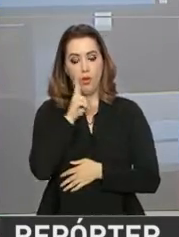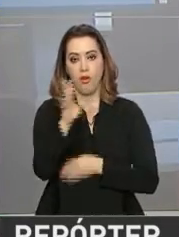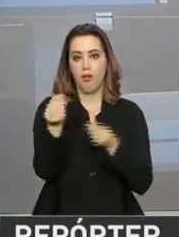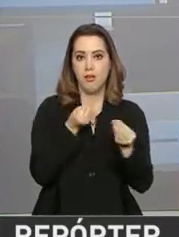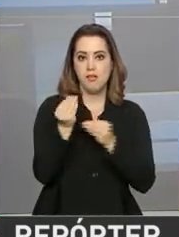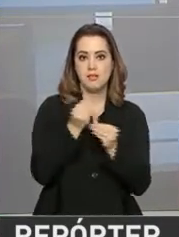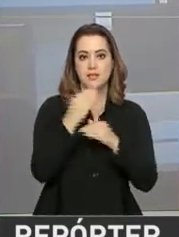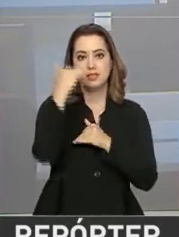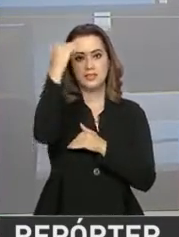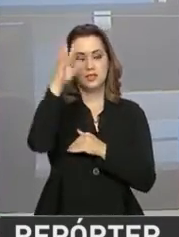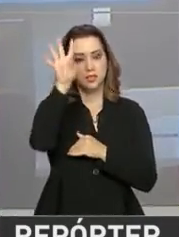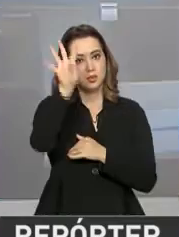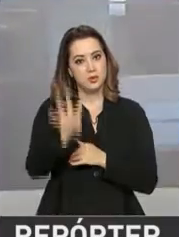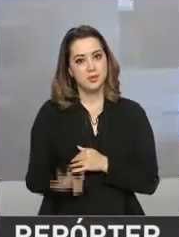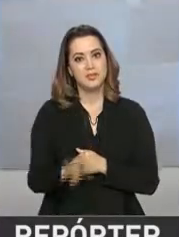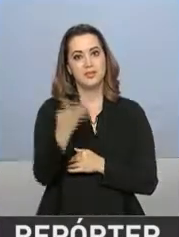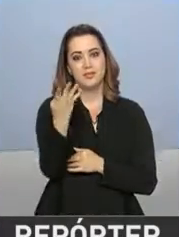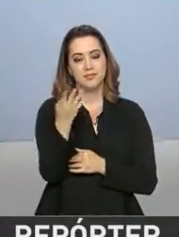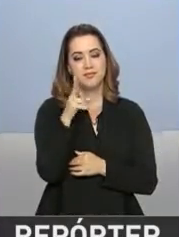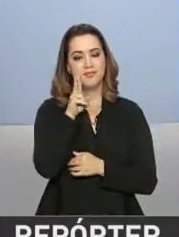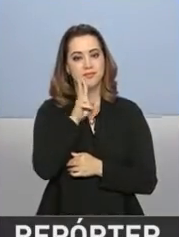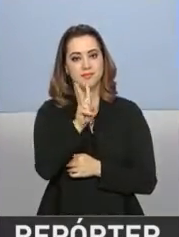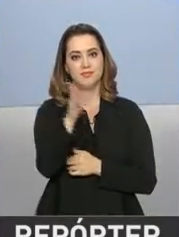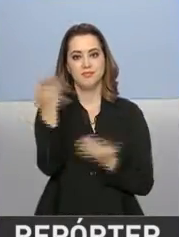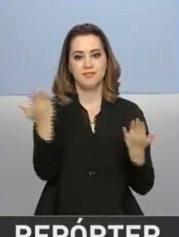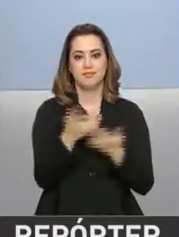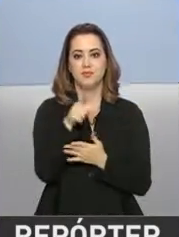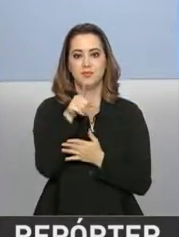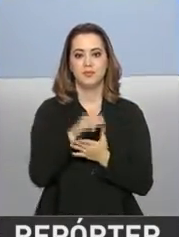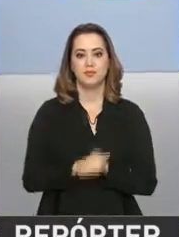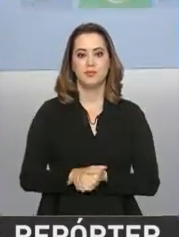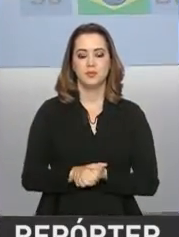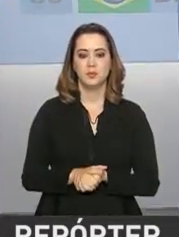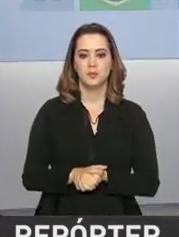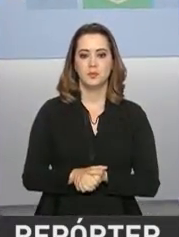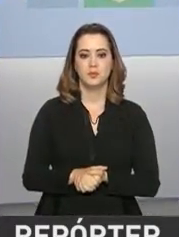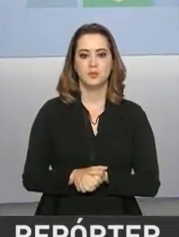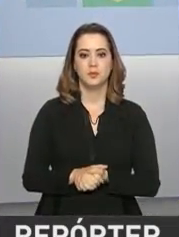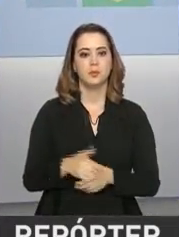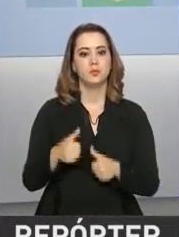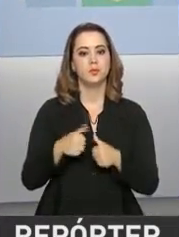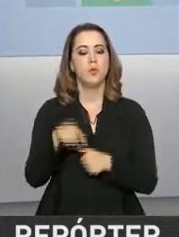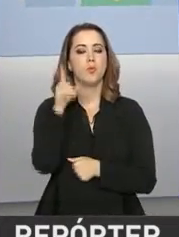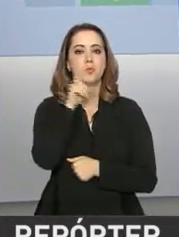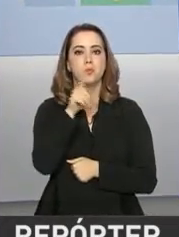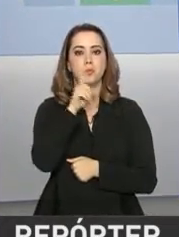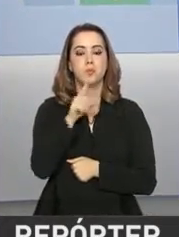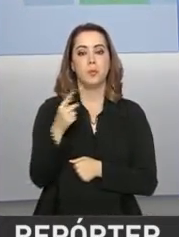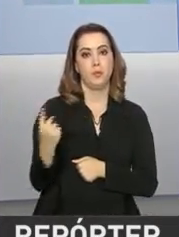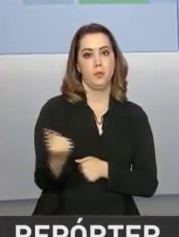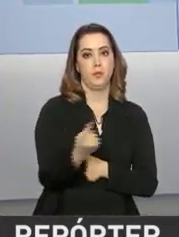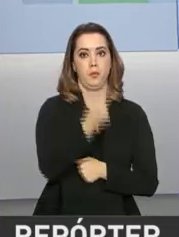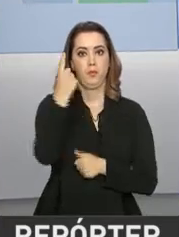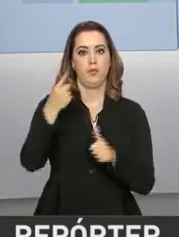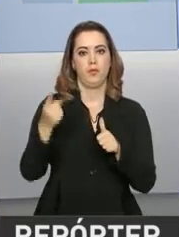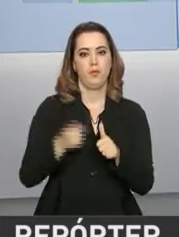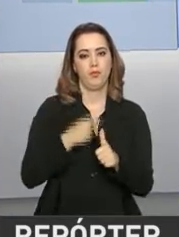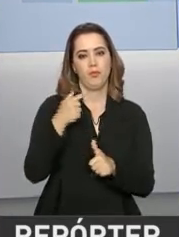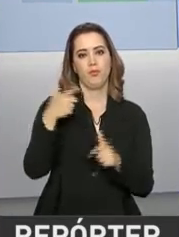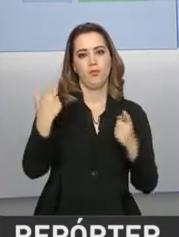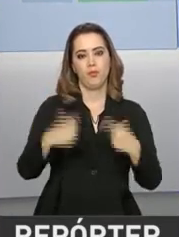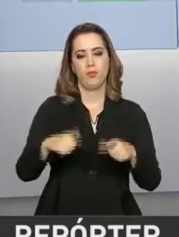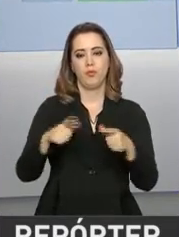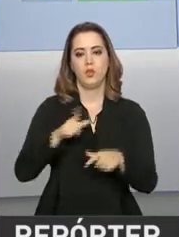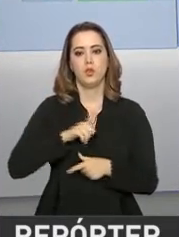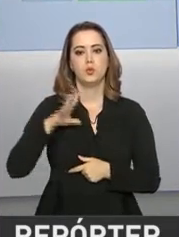como está o quadro de medalhas aqui no nosso telão. Veja só. Os Estados Unidos estão em primeiro lugar, com 26 de ouro, 22 de